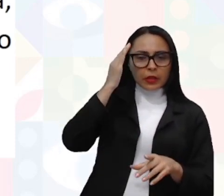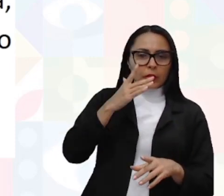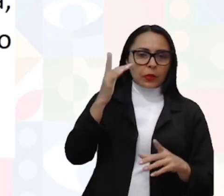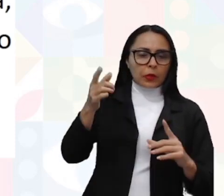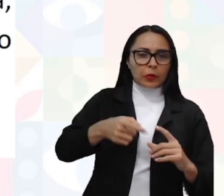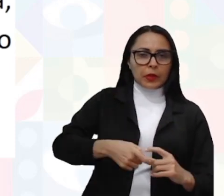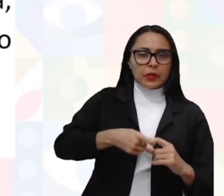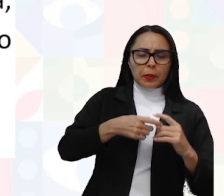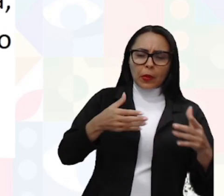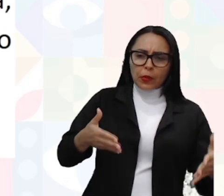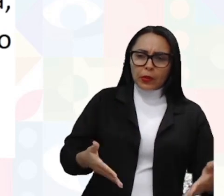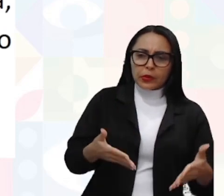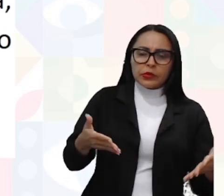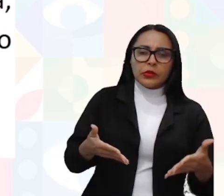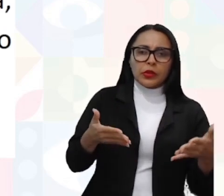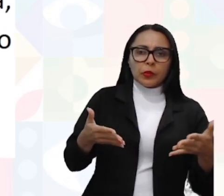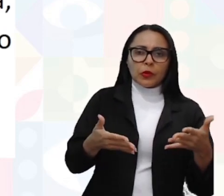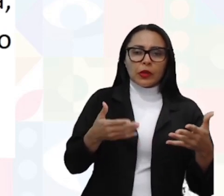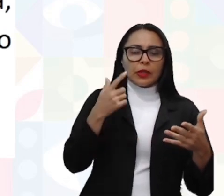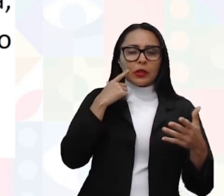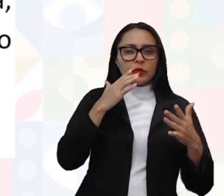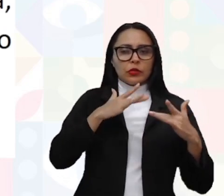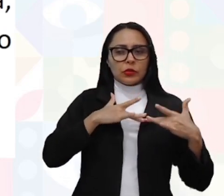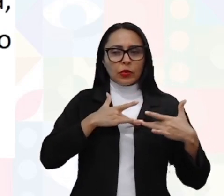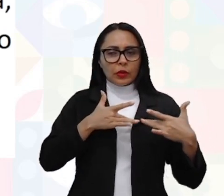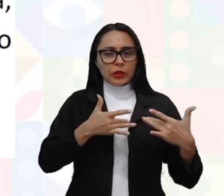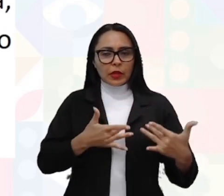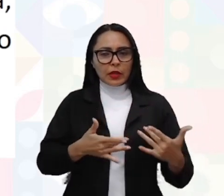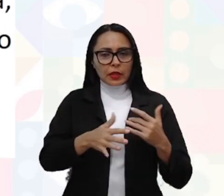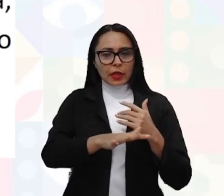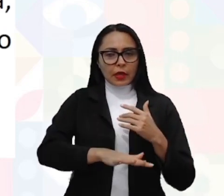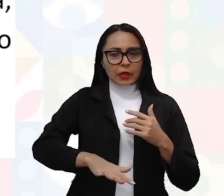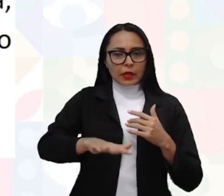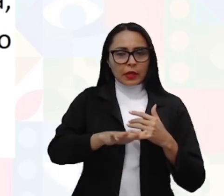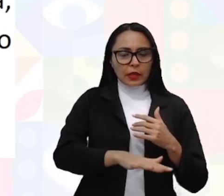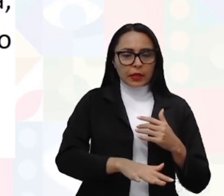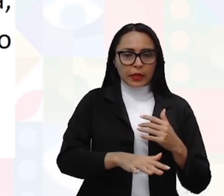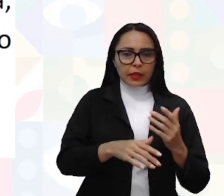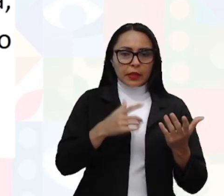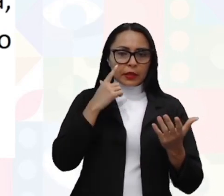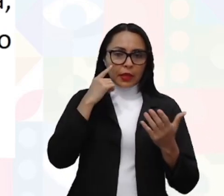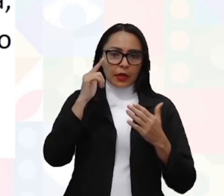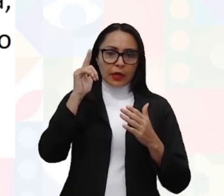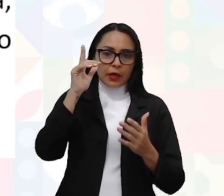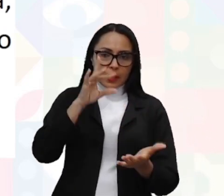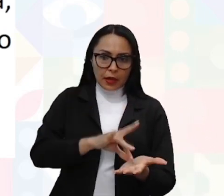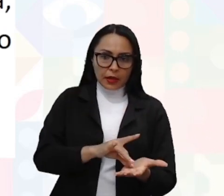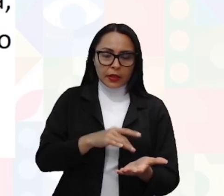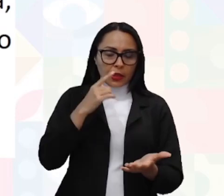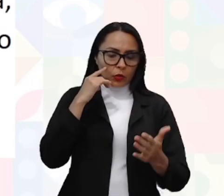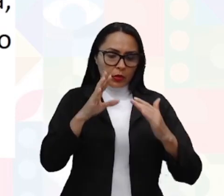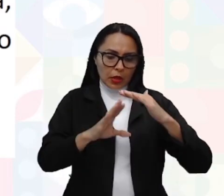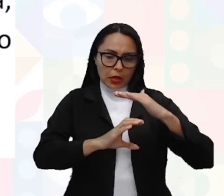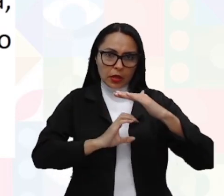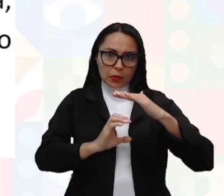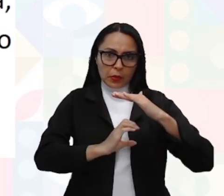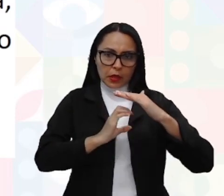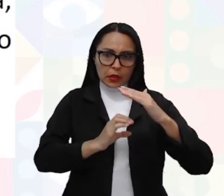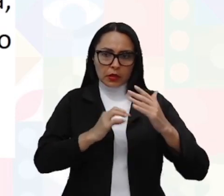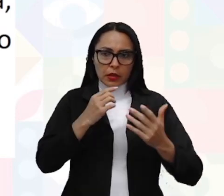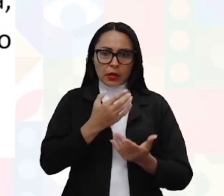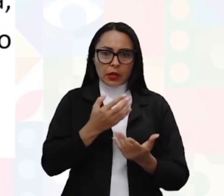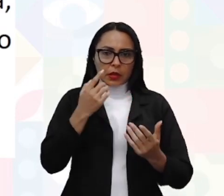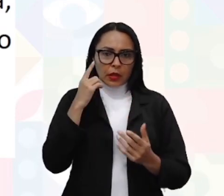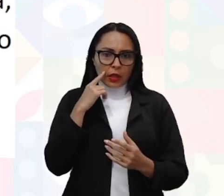principais estímulos na solidariedade da cadeia de suprimentos. Na realidade, quando as empresas de uma cadeia de